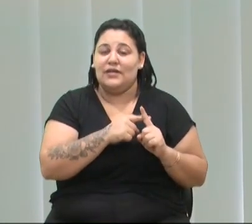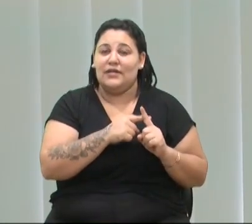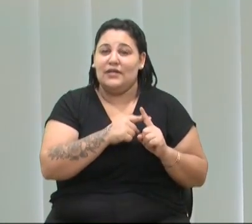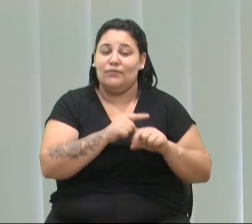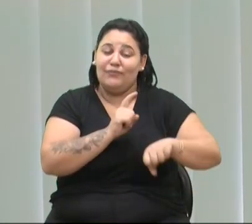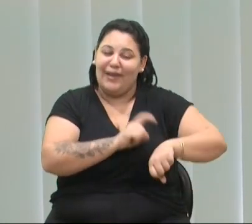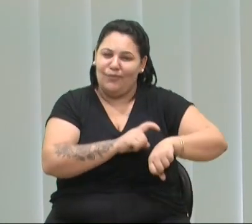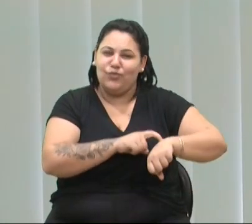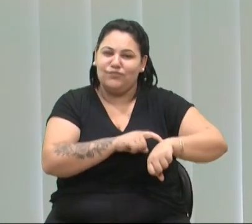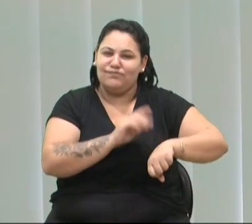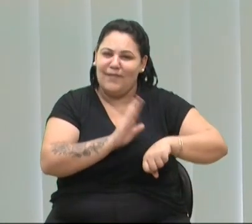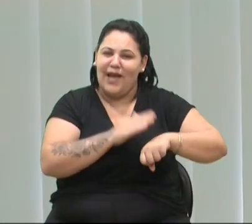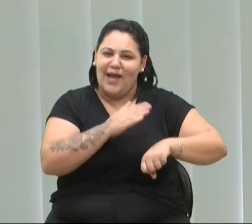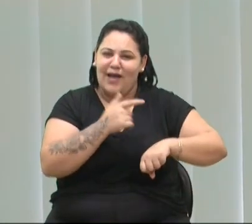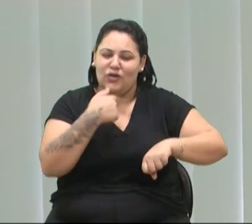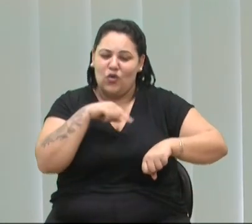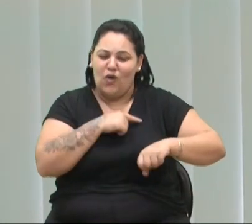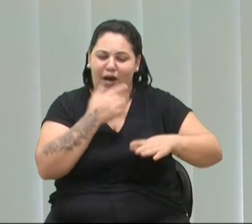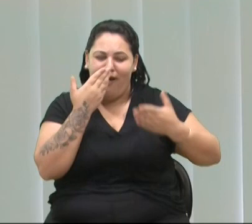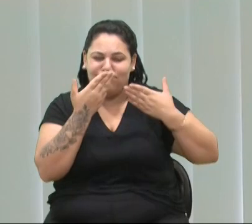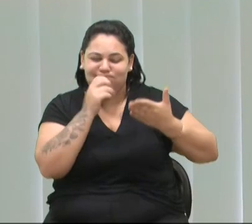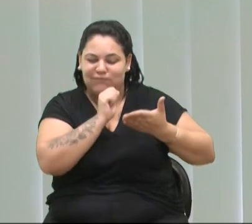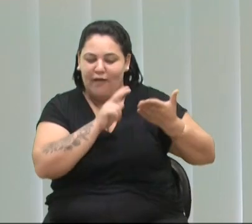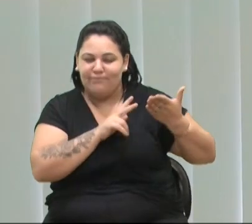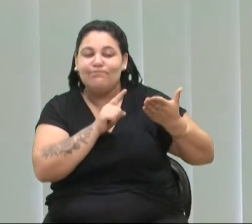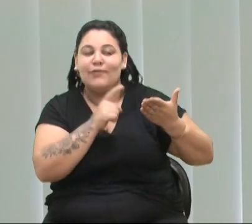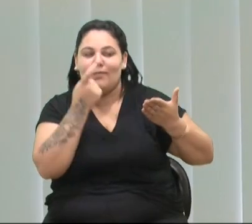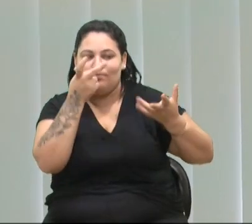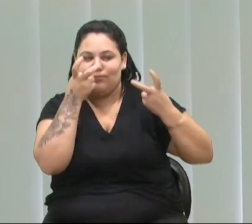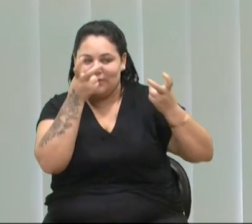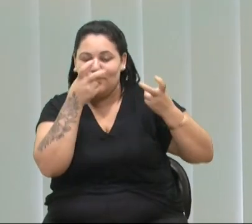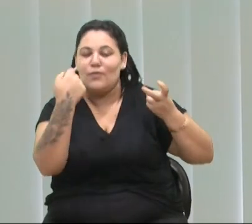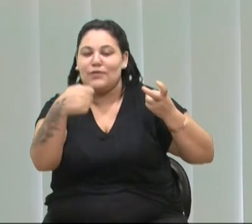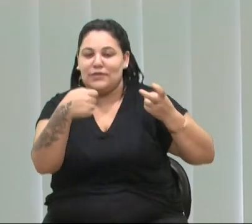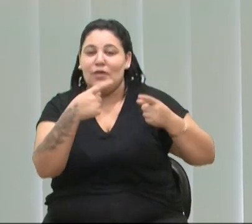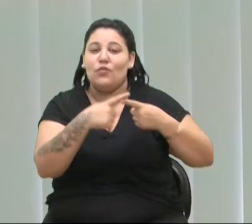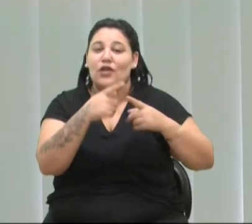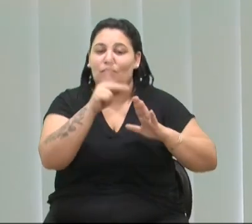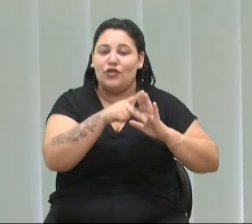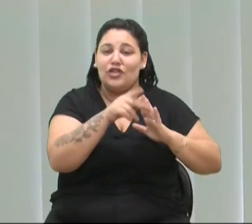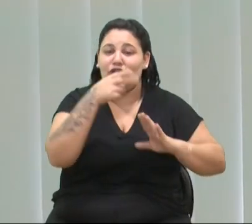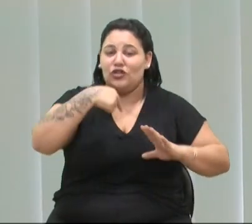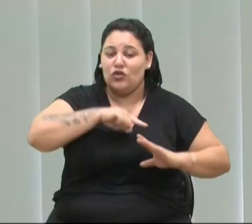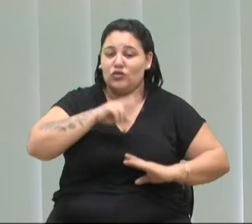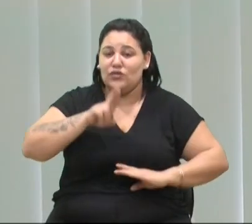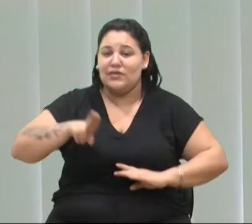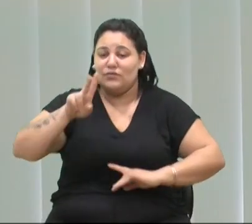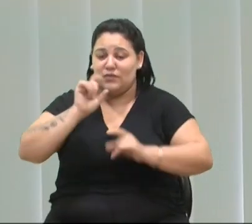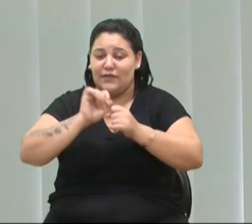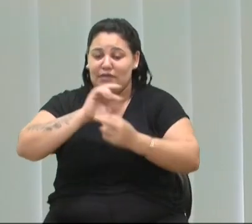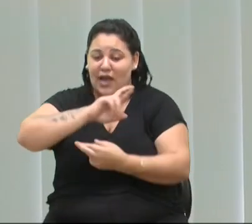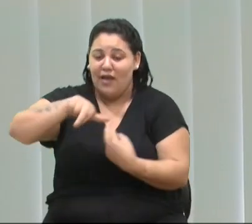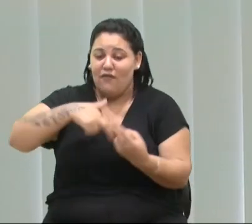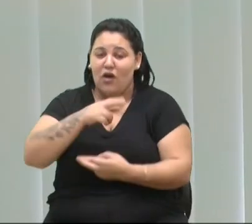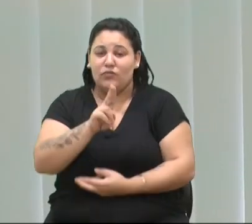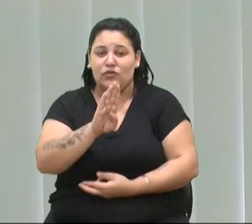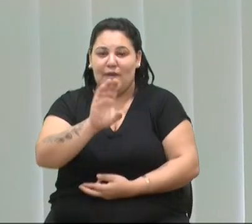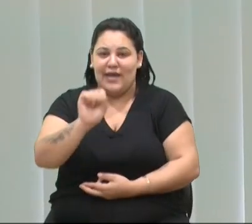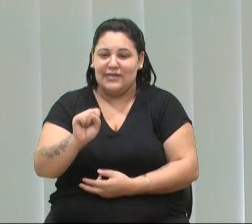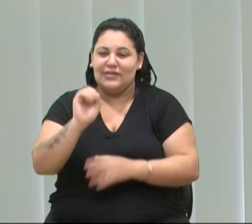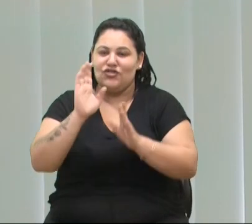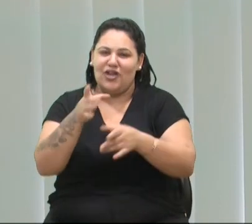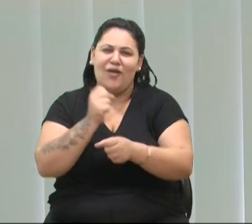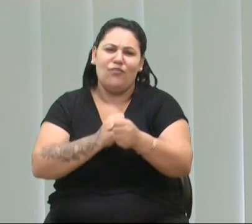era necessário, porque o projeto que a gente utilizou para a reforma e ampliação da UBS, ele já era um projeto um